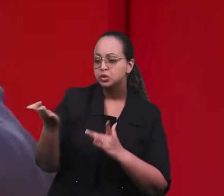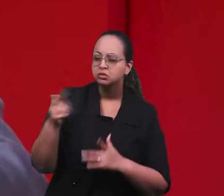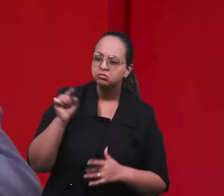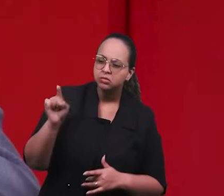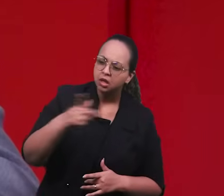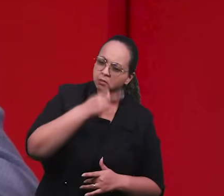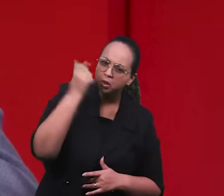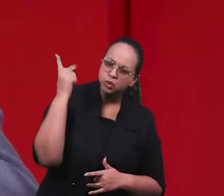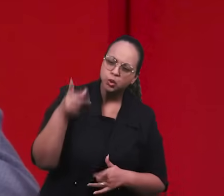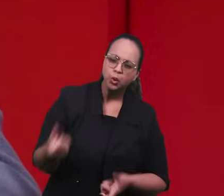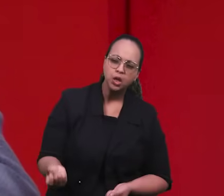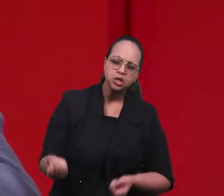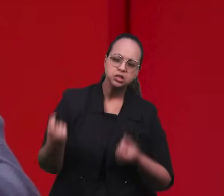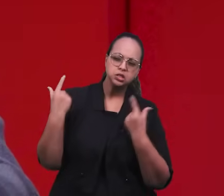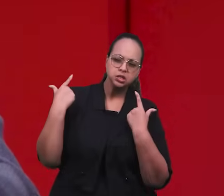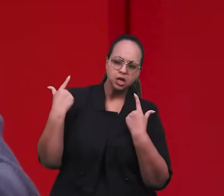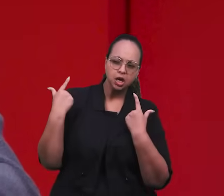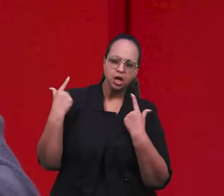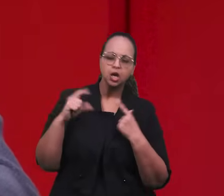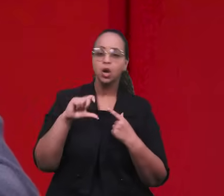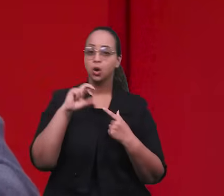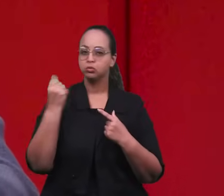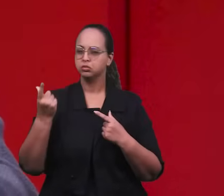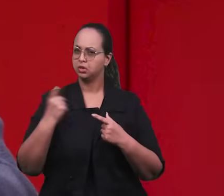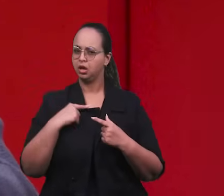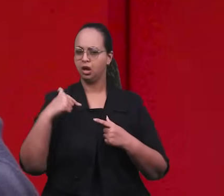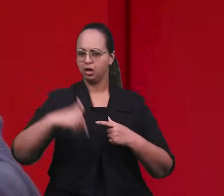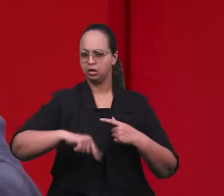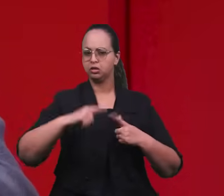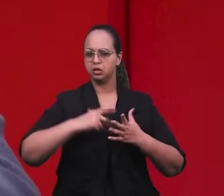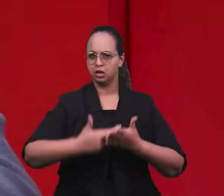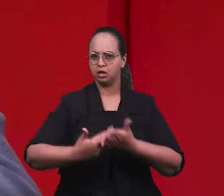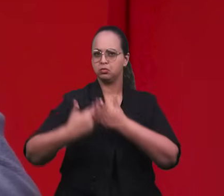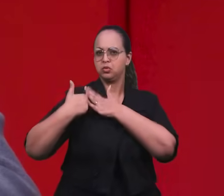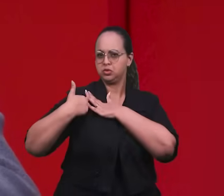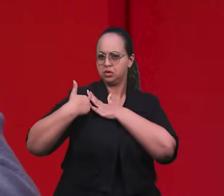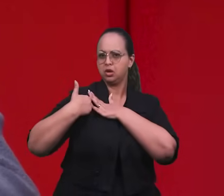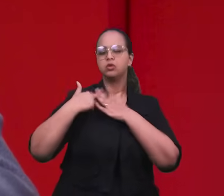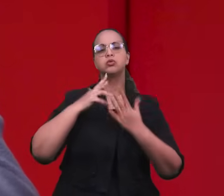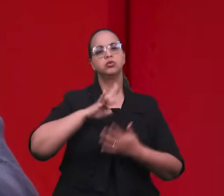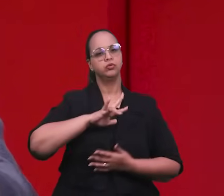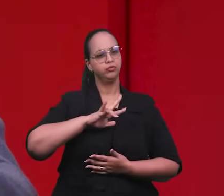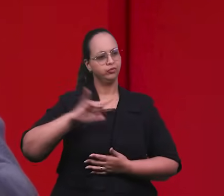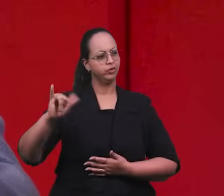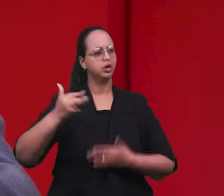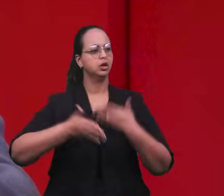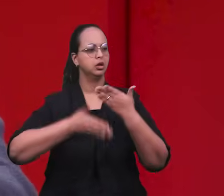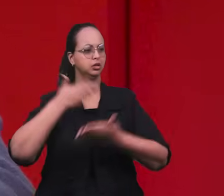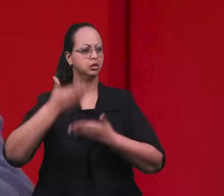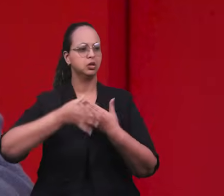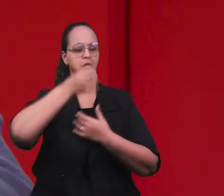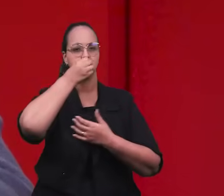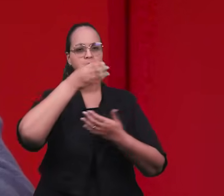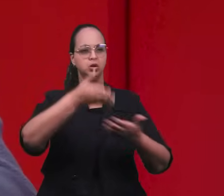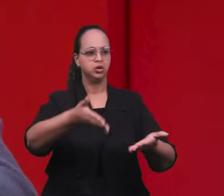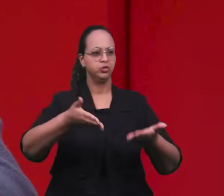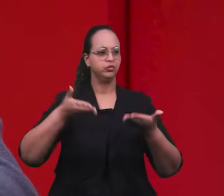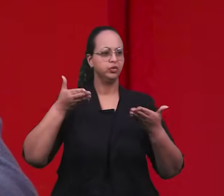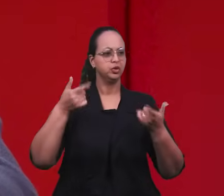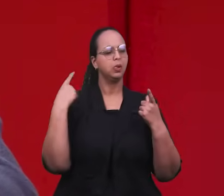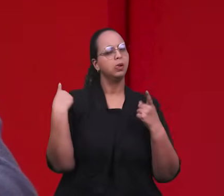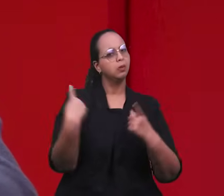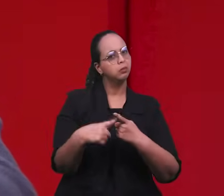tem alguém, né, que é responsável, que está pronto para te atender, a dar boas-vindas, porque